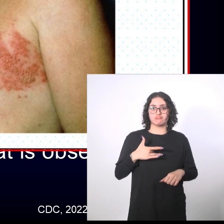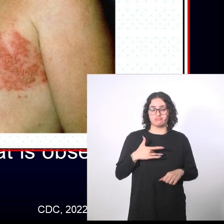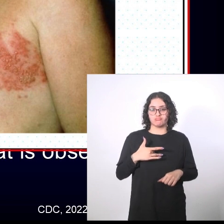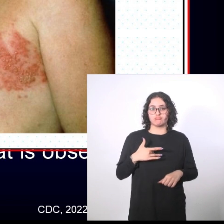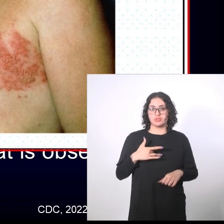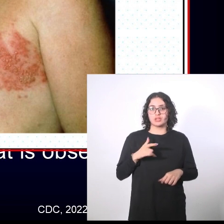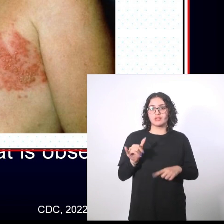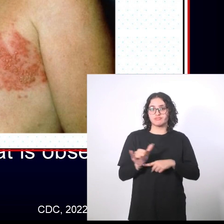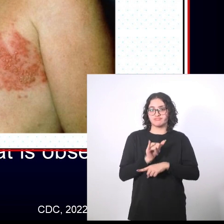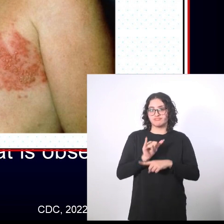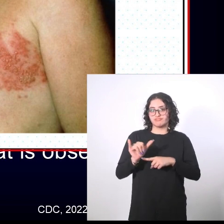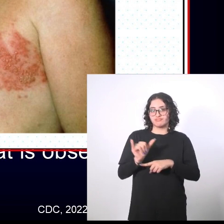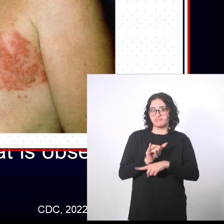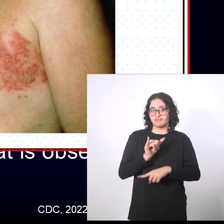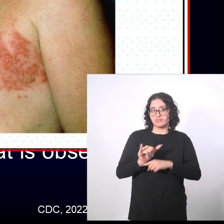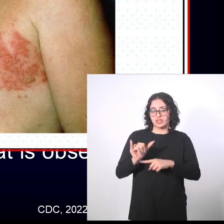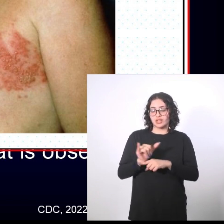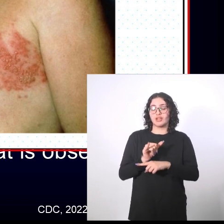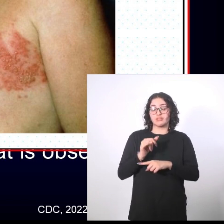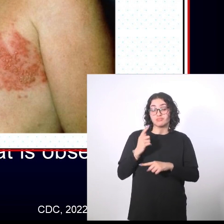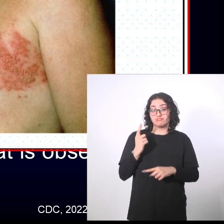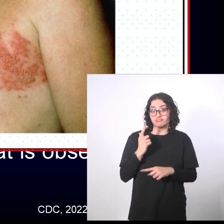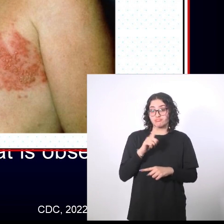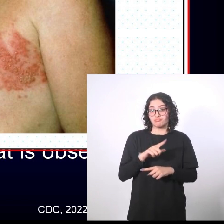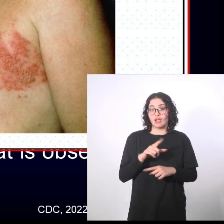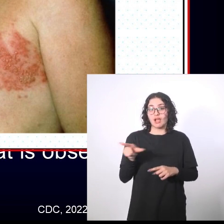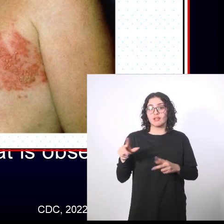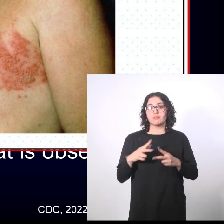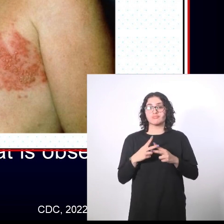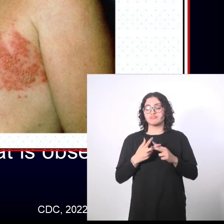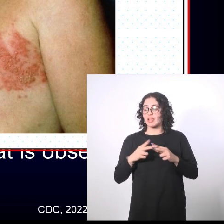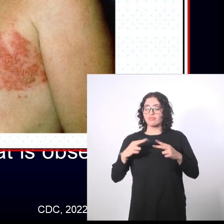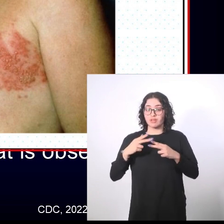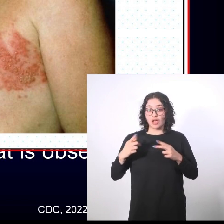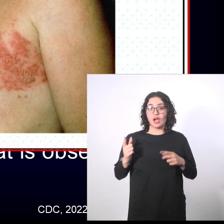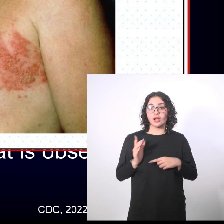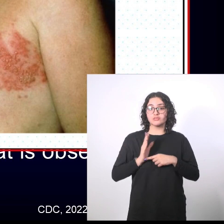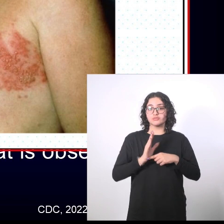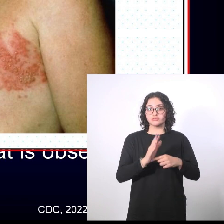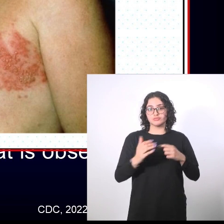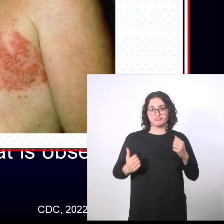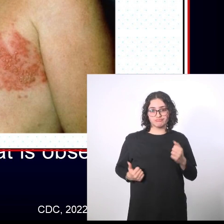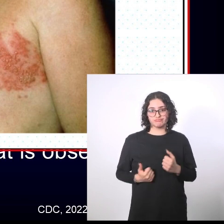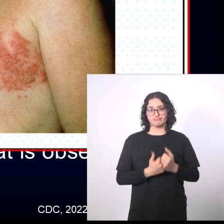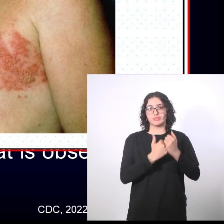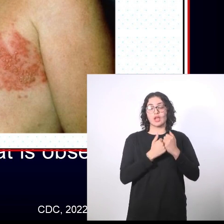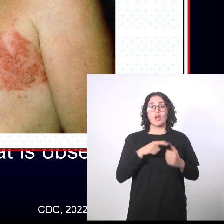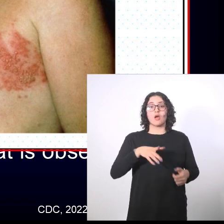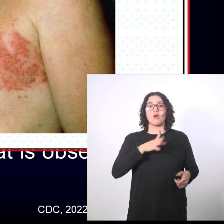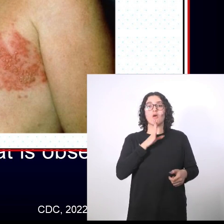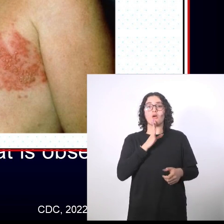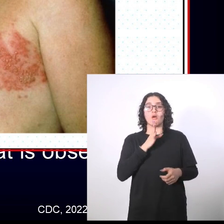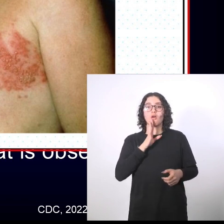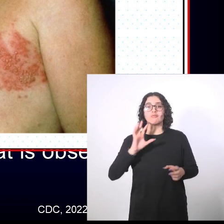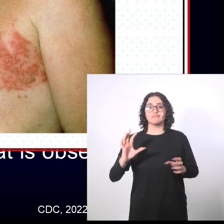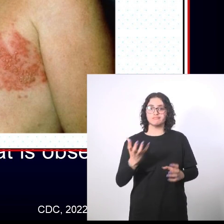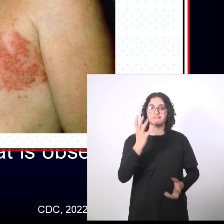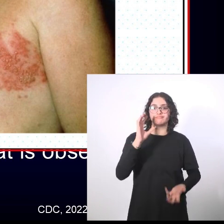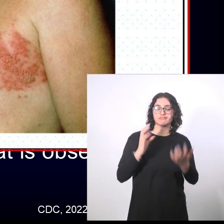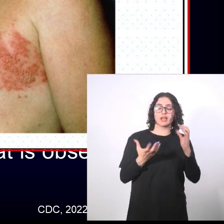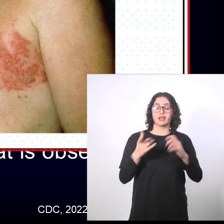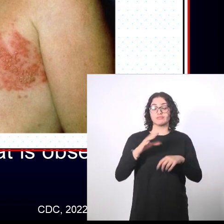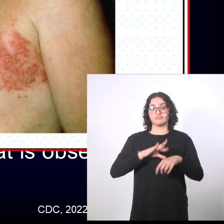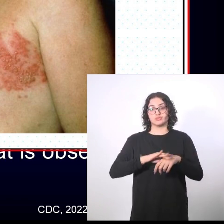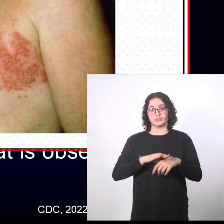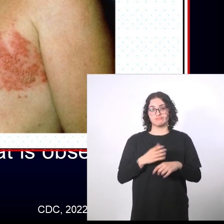dessas estratégias, dessa propedêutica, dessas ferramentas para auxiliá-lo no reconhecimento dos casos de monkeypox. Então,